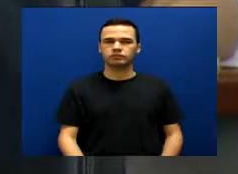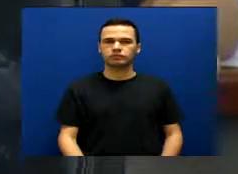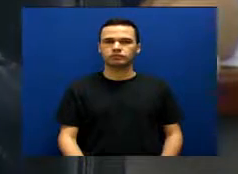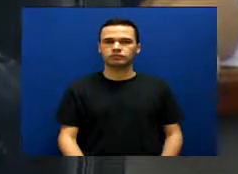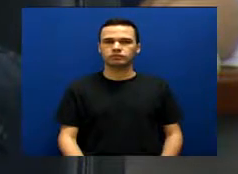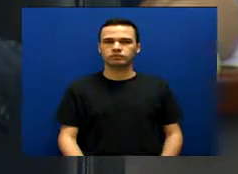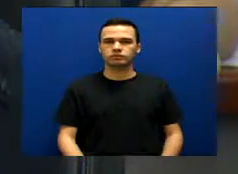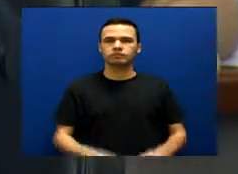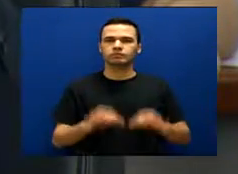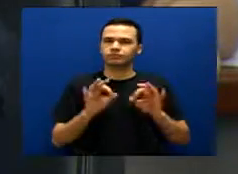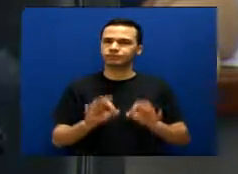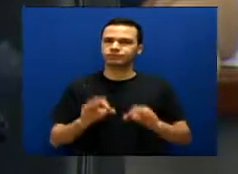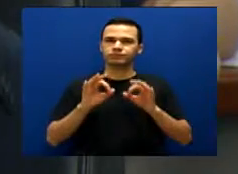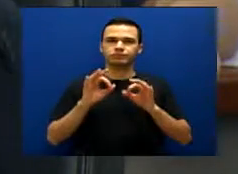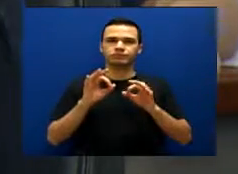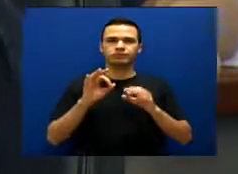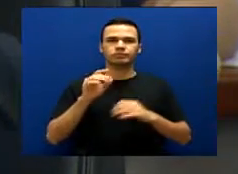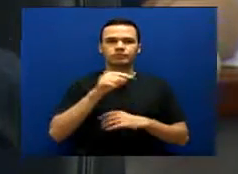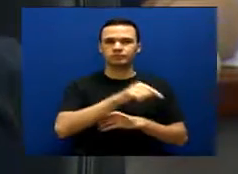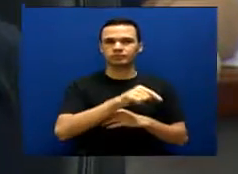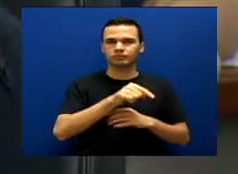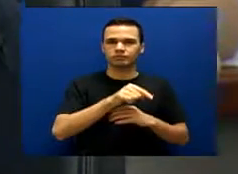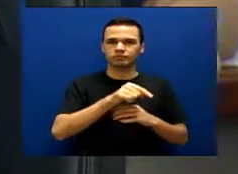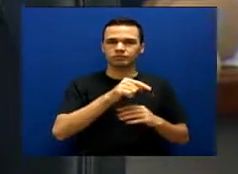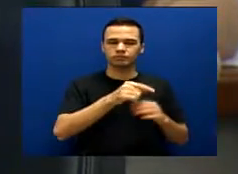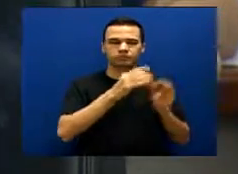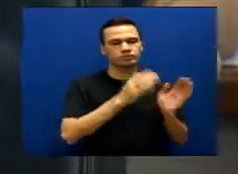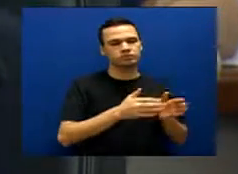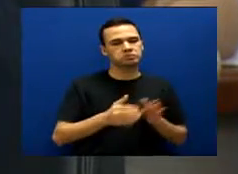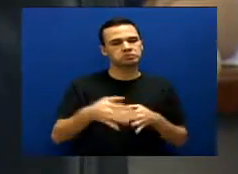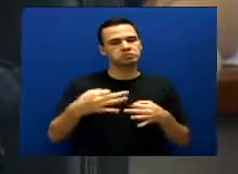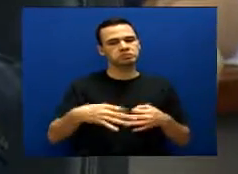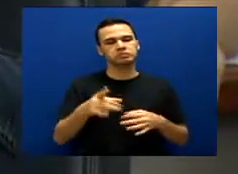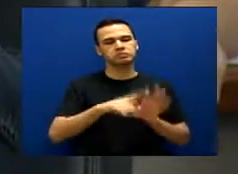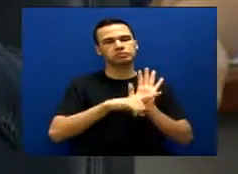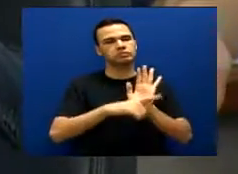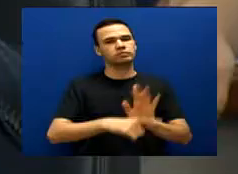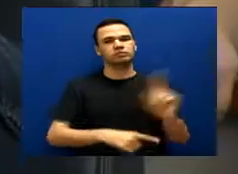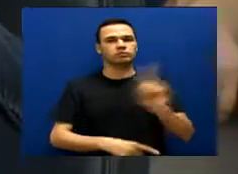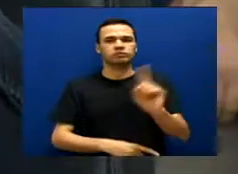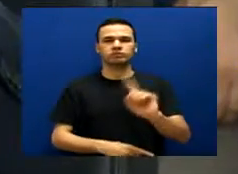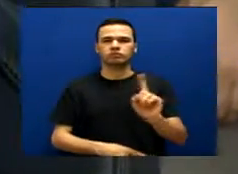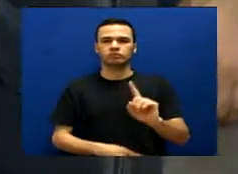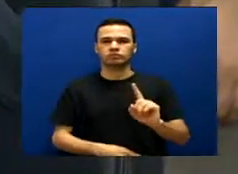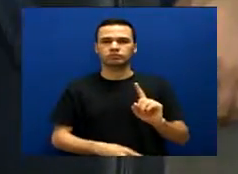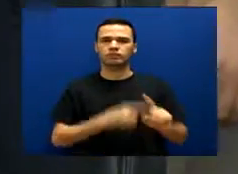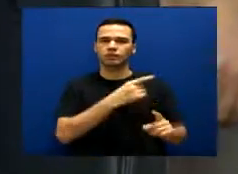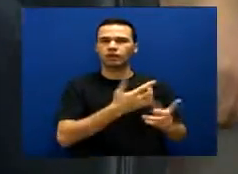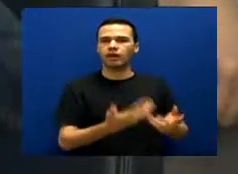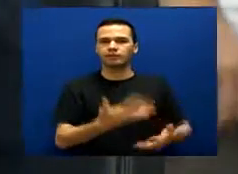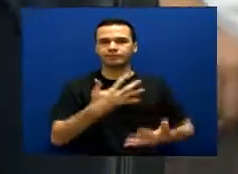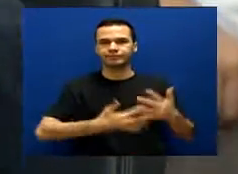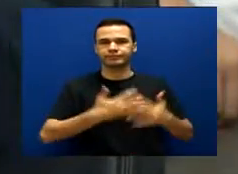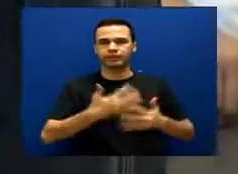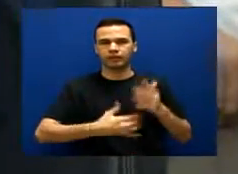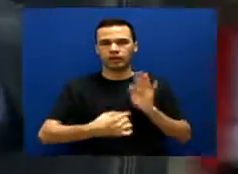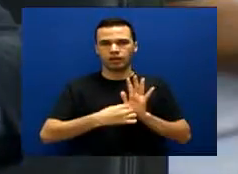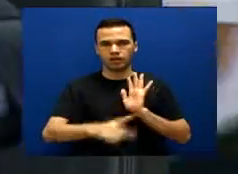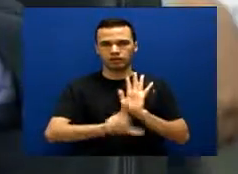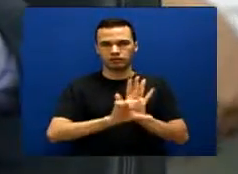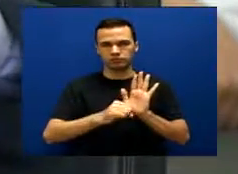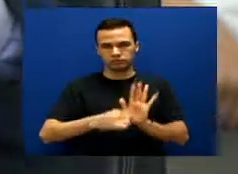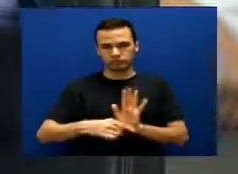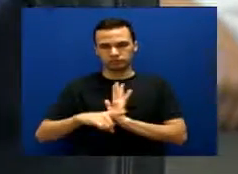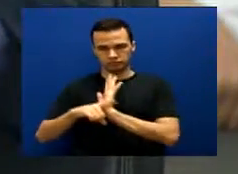é nítido que não é de uma forma a beneficiar a população. Por mais que a lei seja para